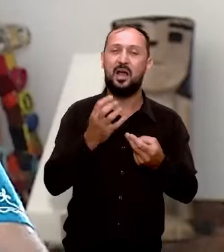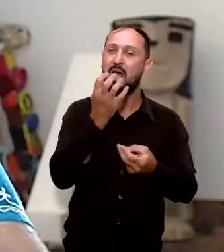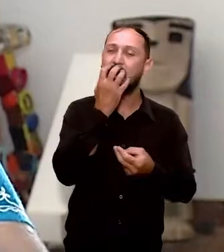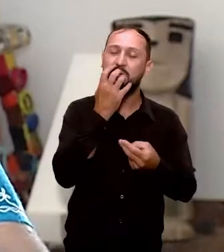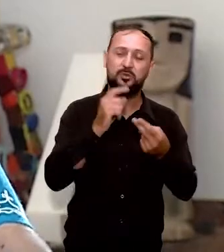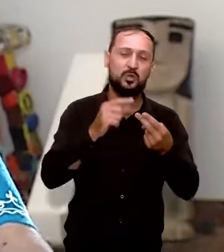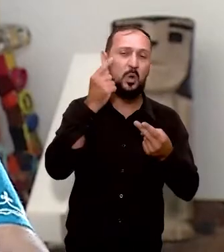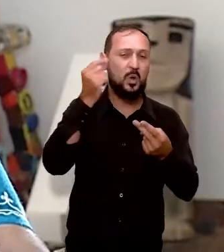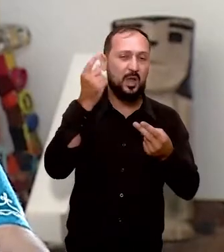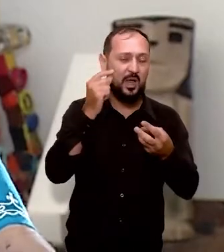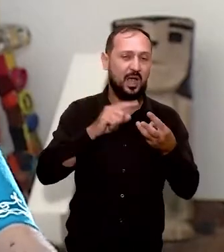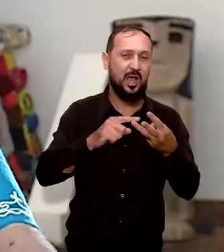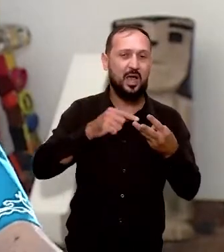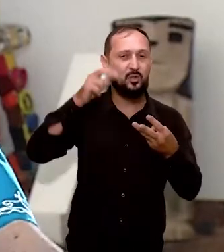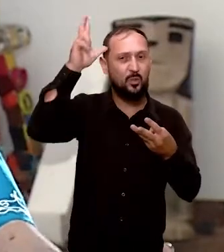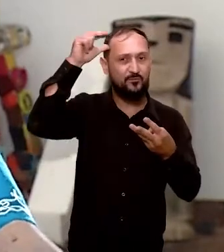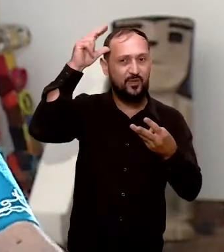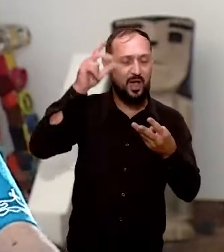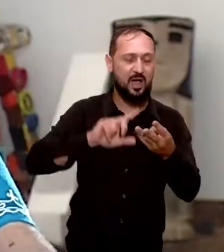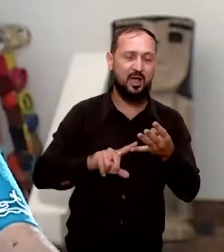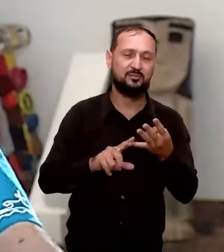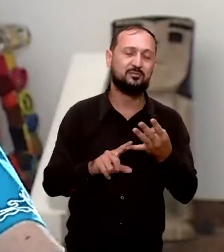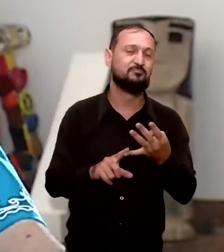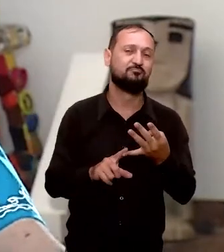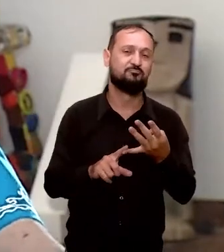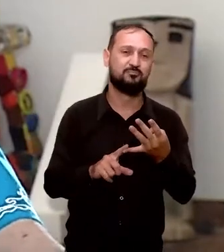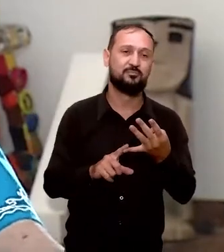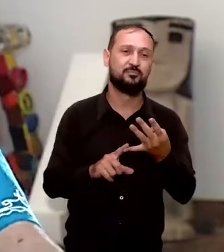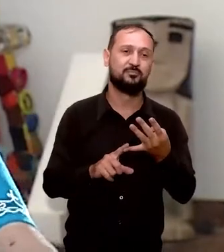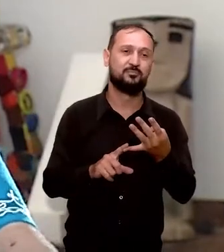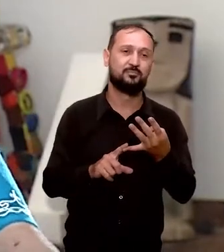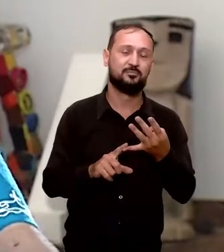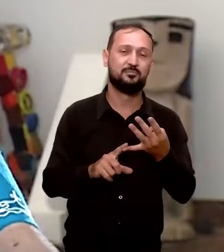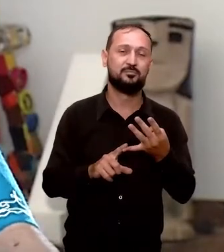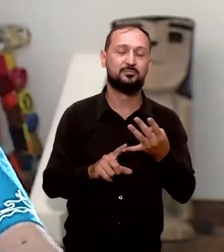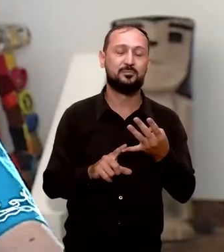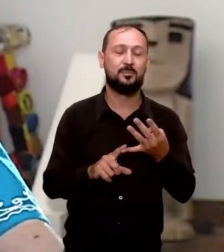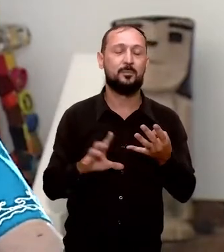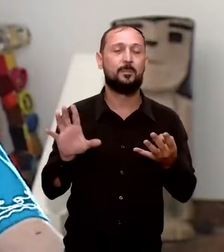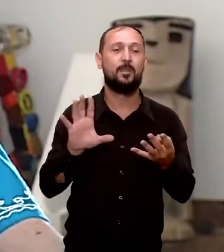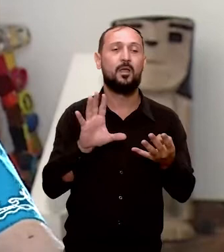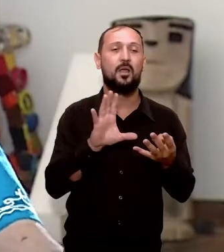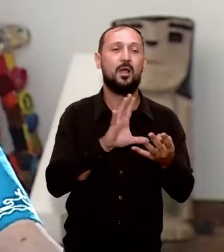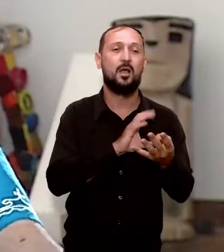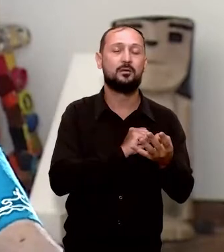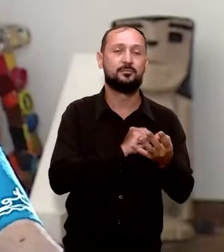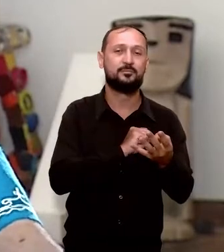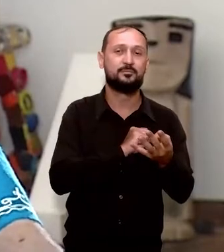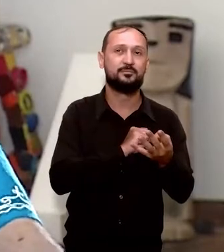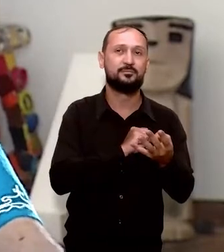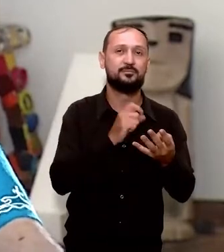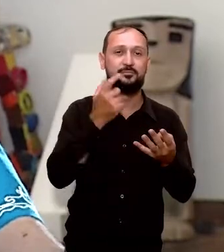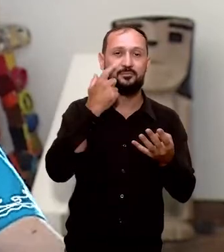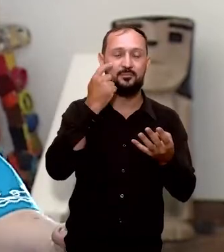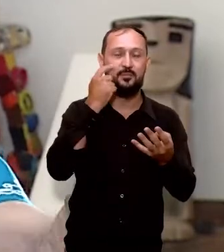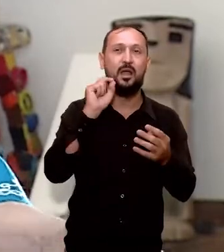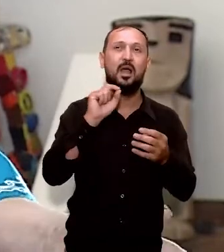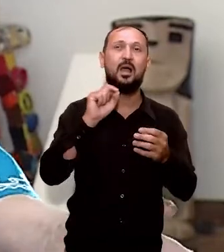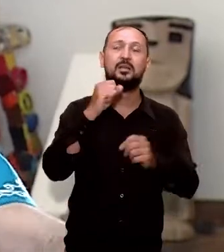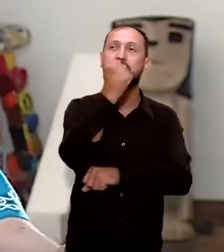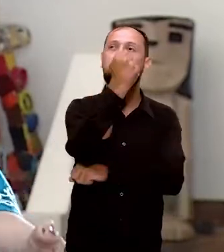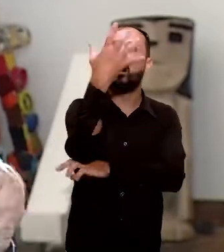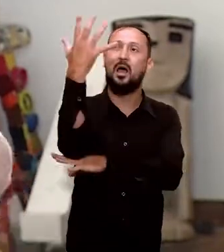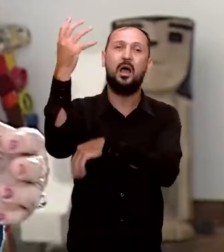animal, cachorro, gato, cavalo, e eu gostava muito de olhar